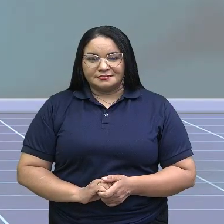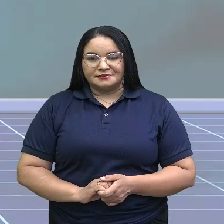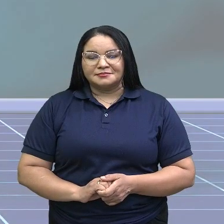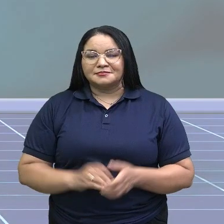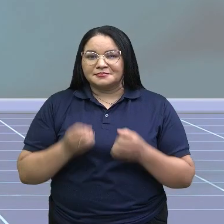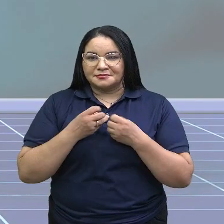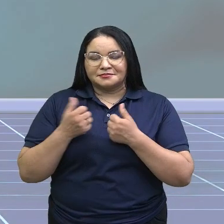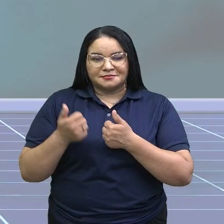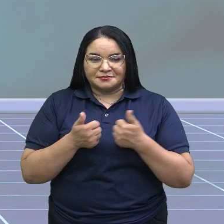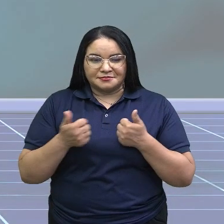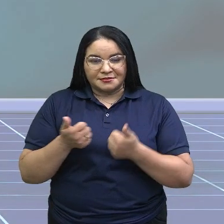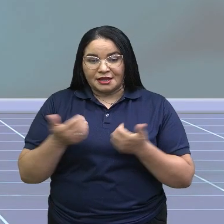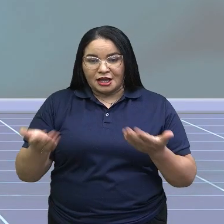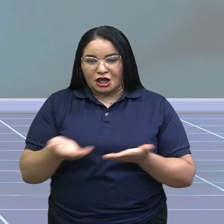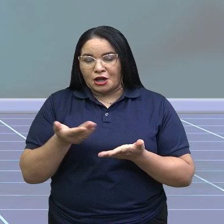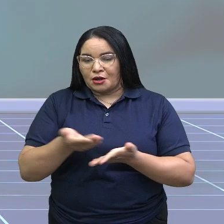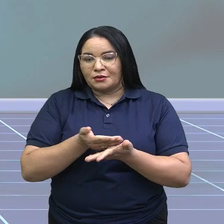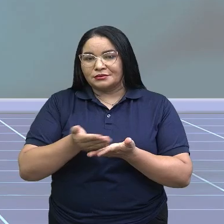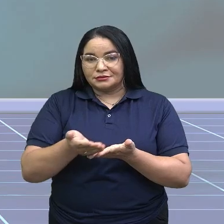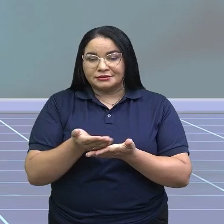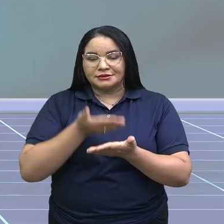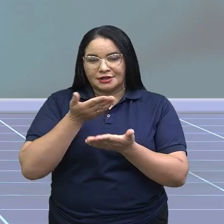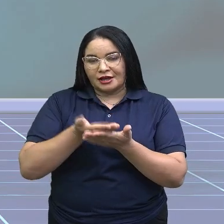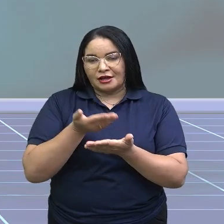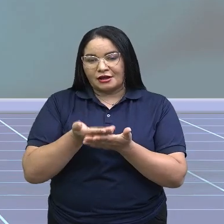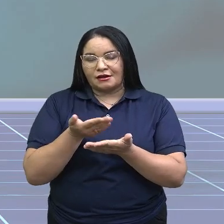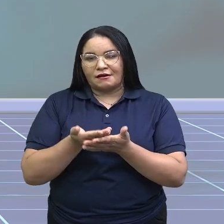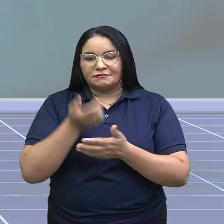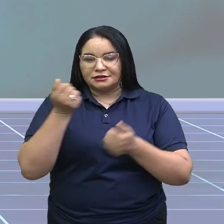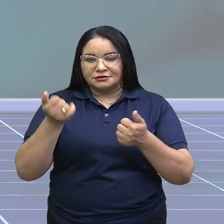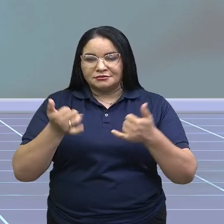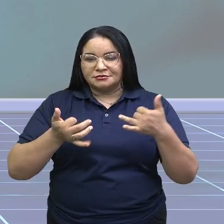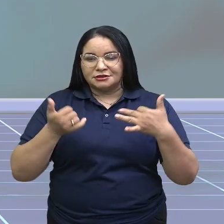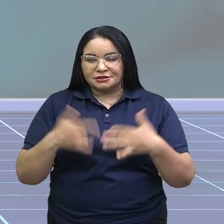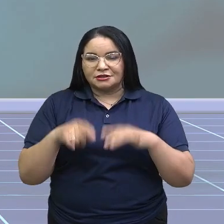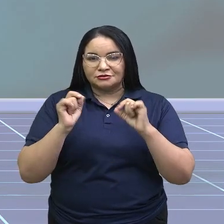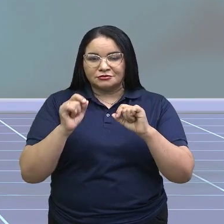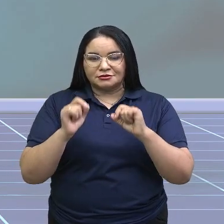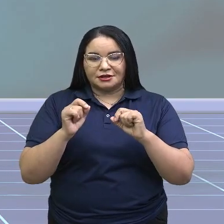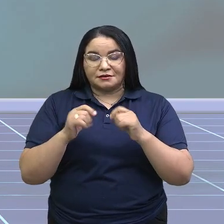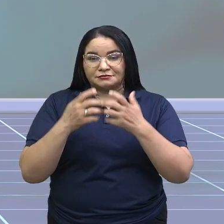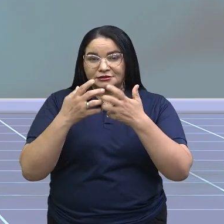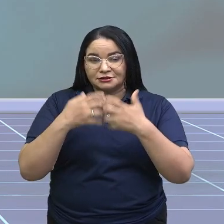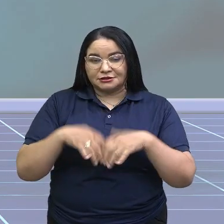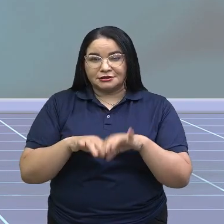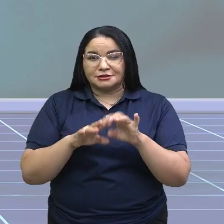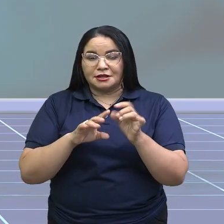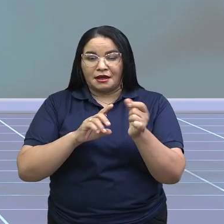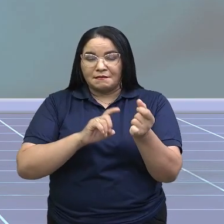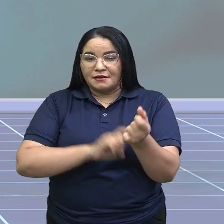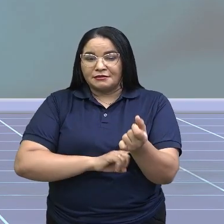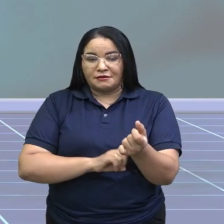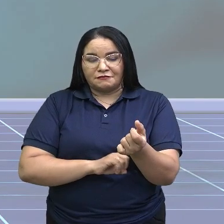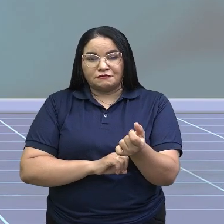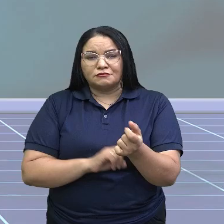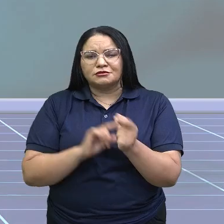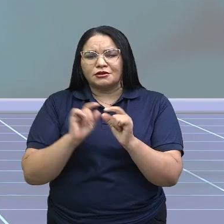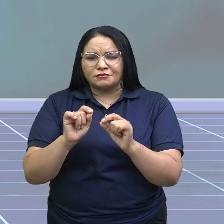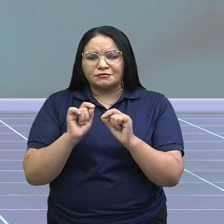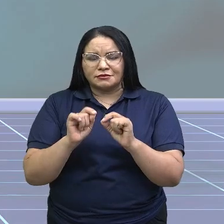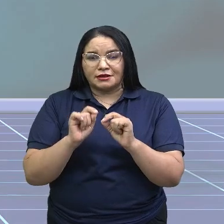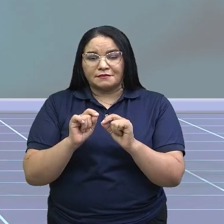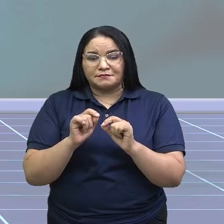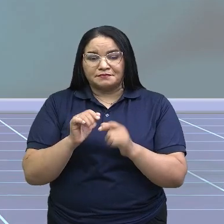Muito bem, né? Então vamos iniciar a nossa aula falando aí sobre o sistema nervoso, né? Então a gente sabe que o